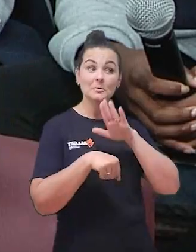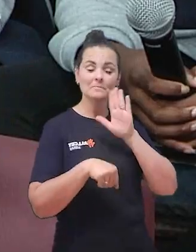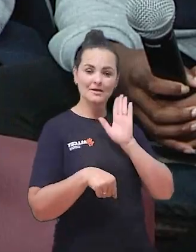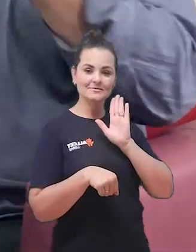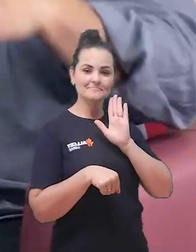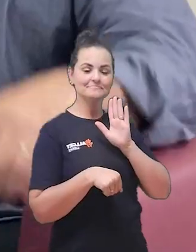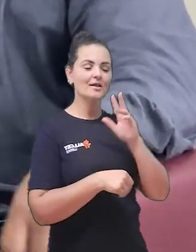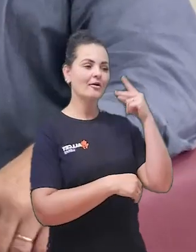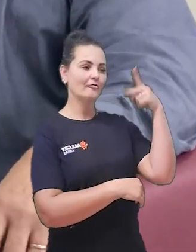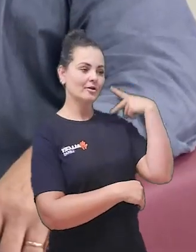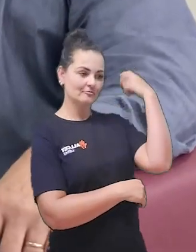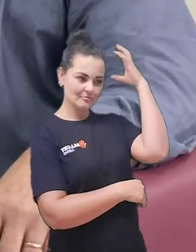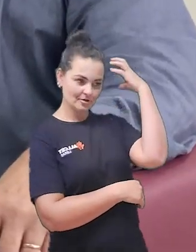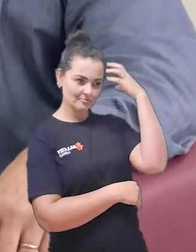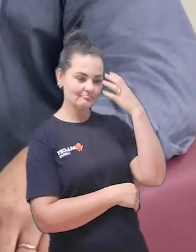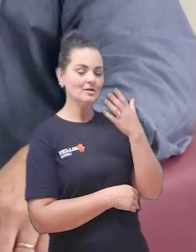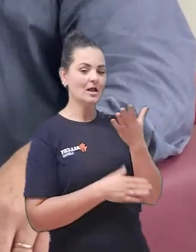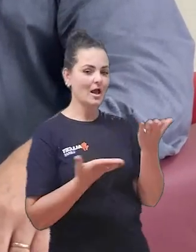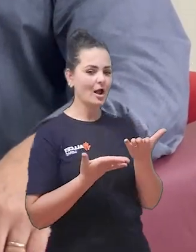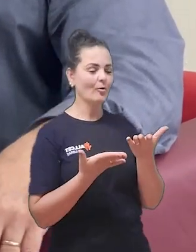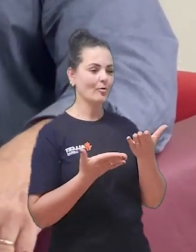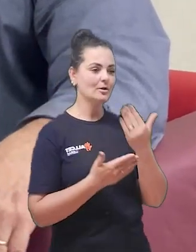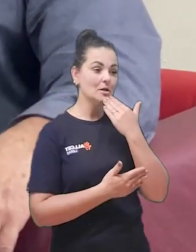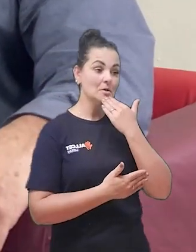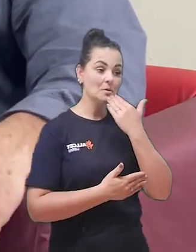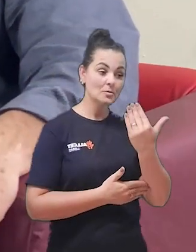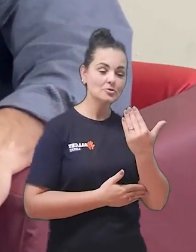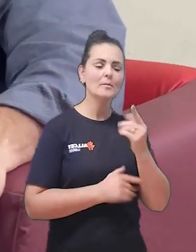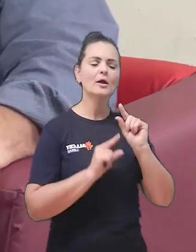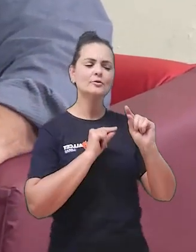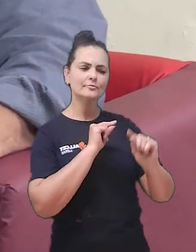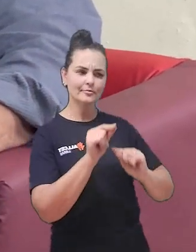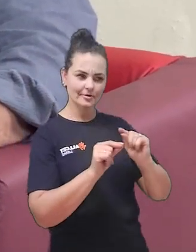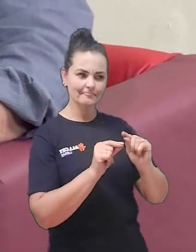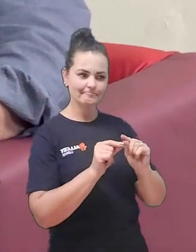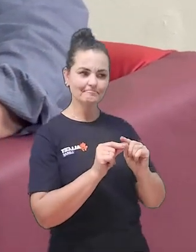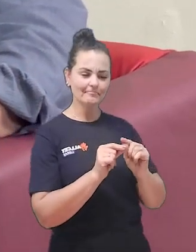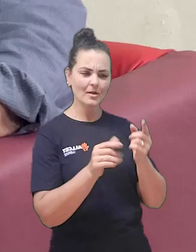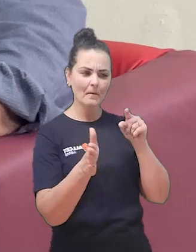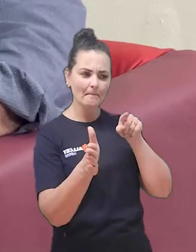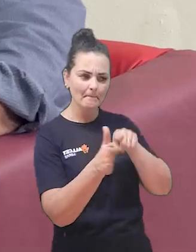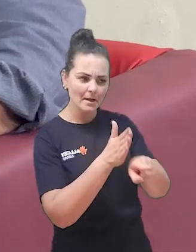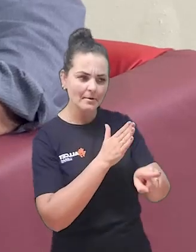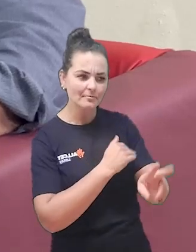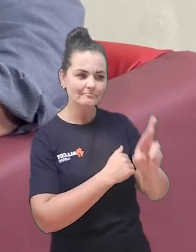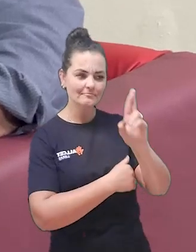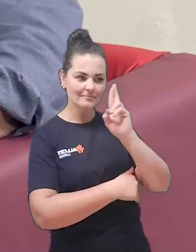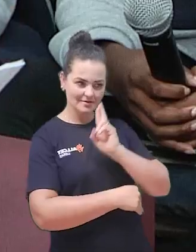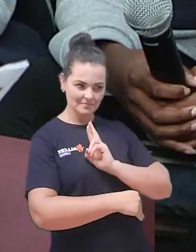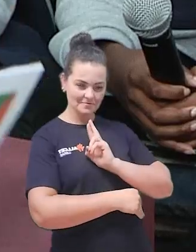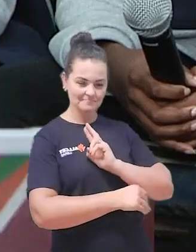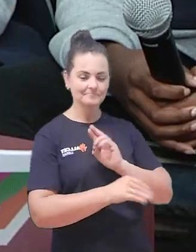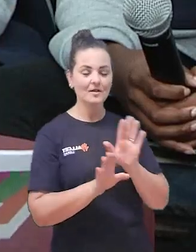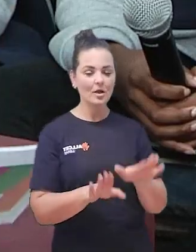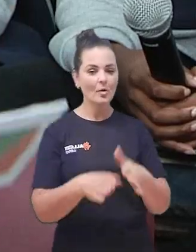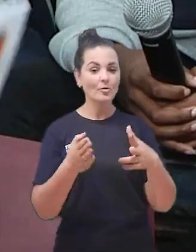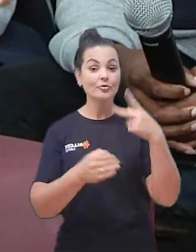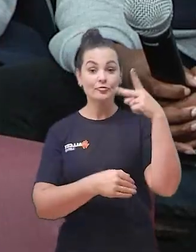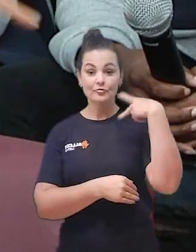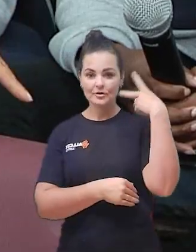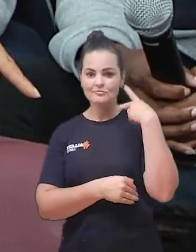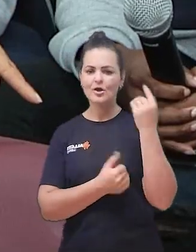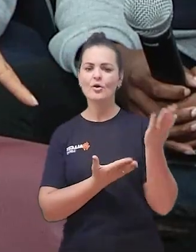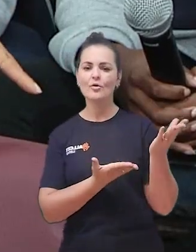mais. Vereador Gadotti, eu proponho que agora nós façamos um bate-bola com você, aonde os